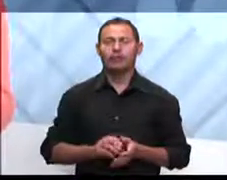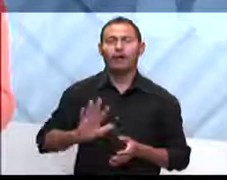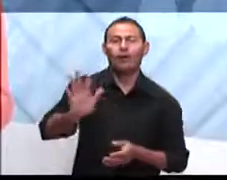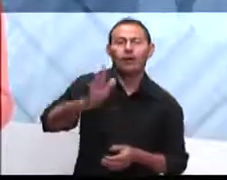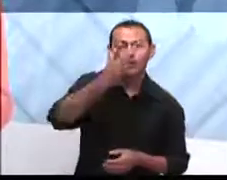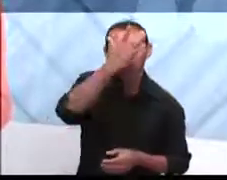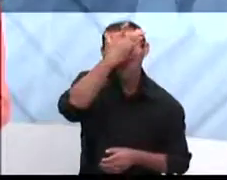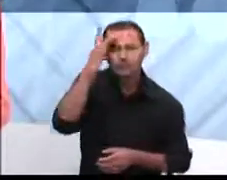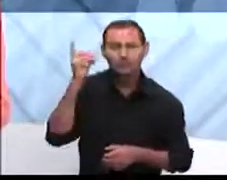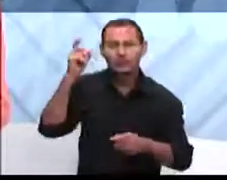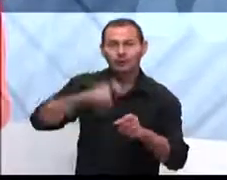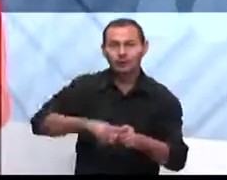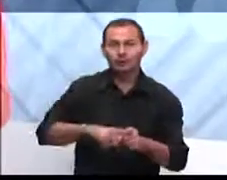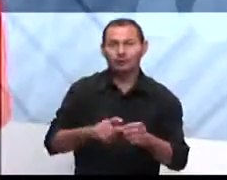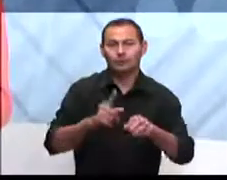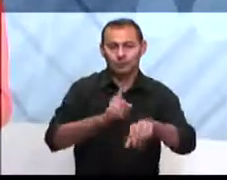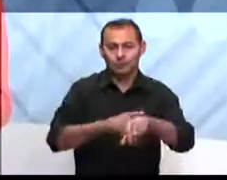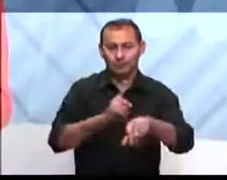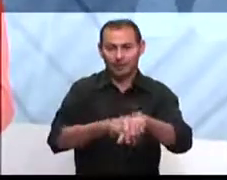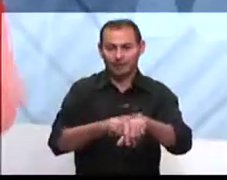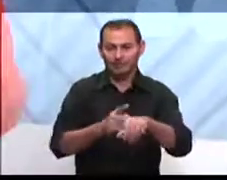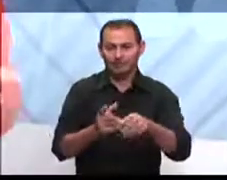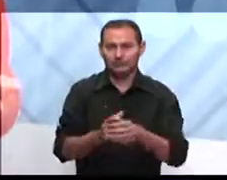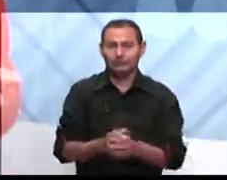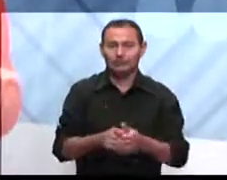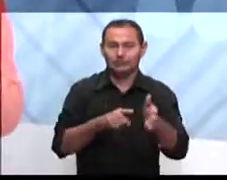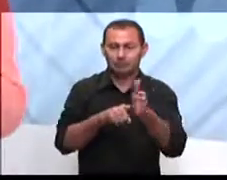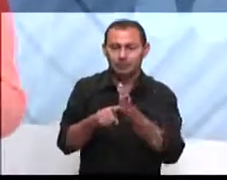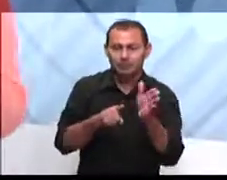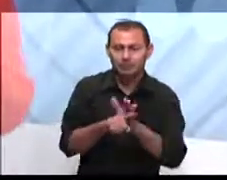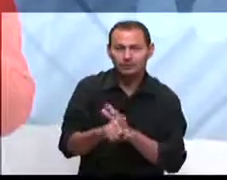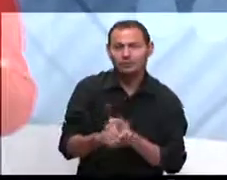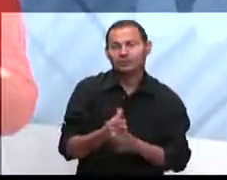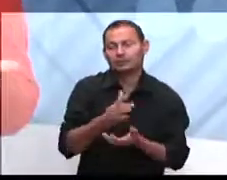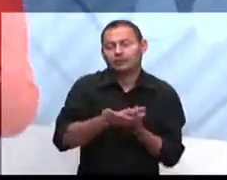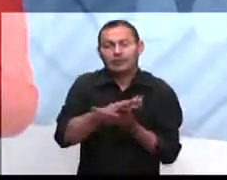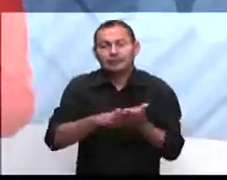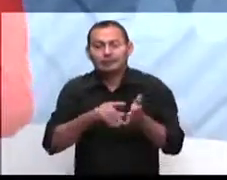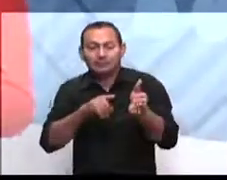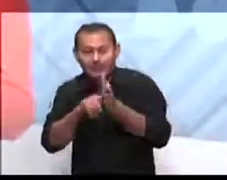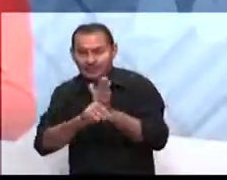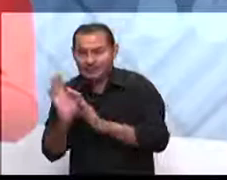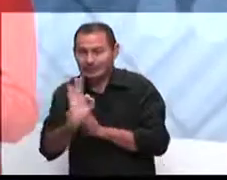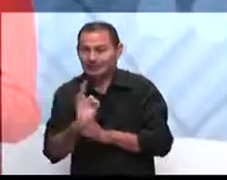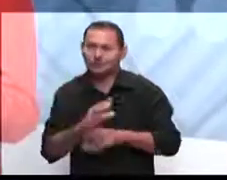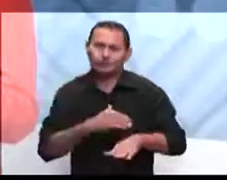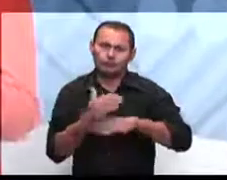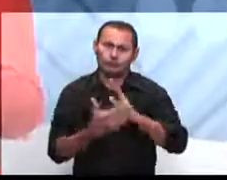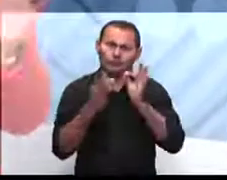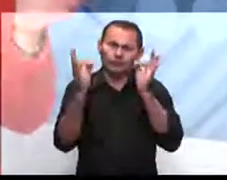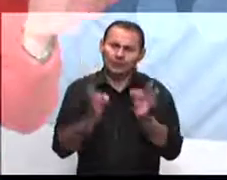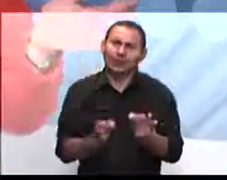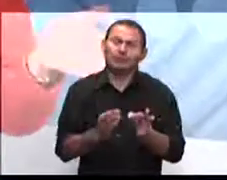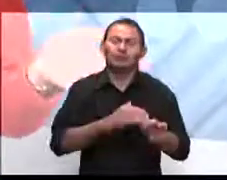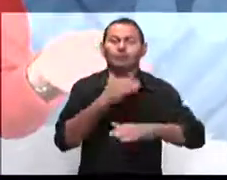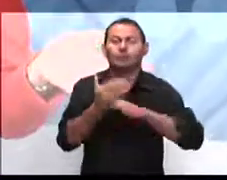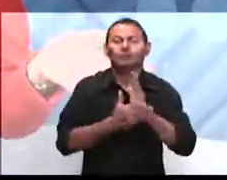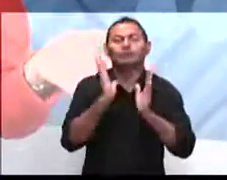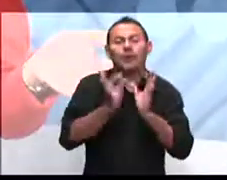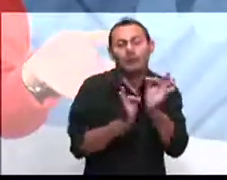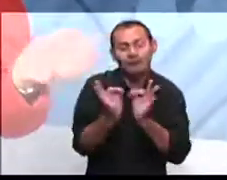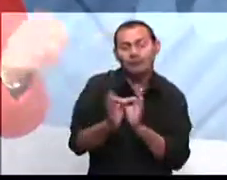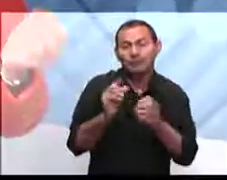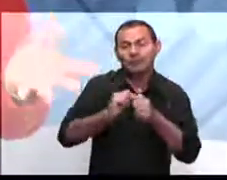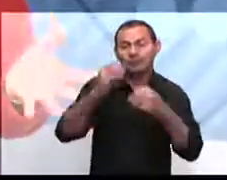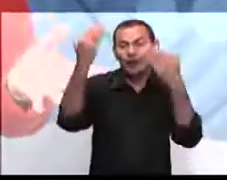Olá, pessoal, retornando ao nosso momento de pergunta. Não tem dúvida, então está tudo certo, todos já preparados